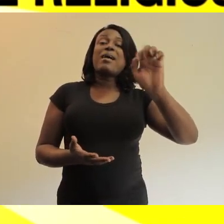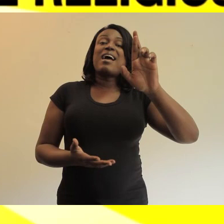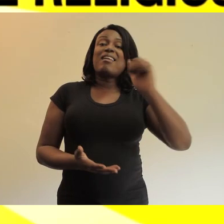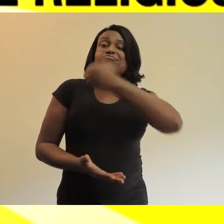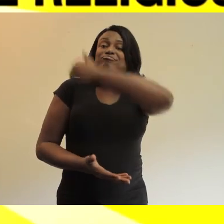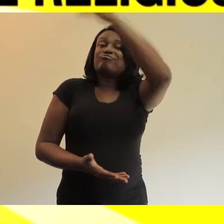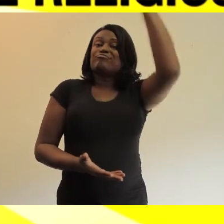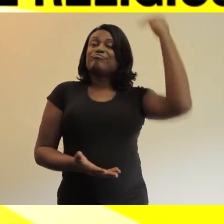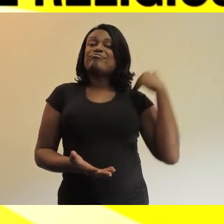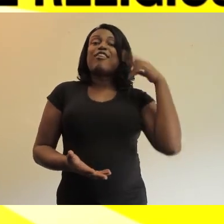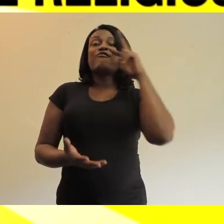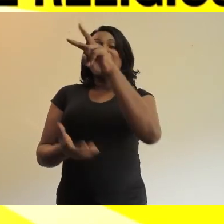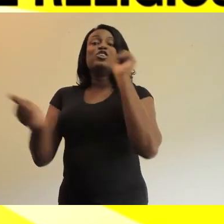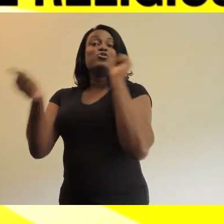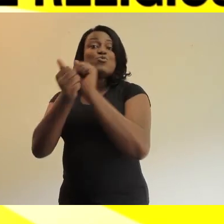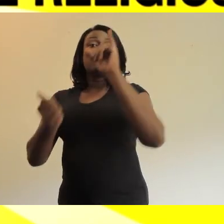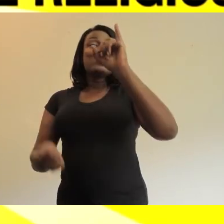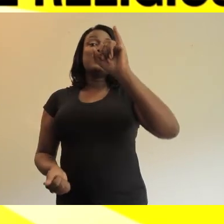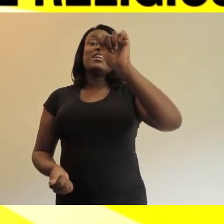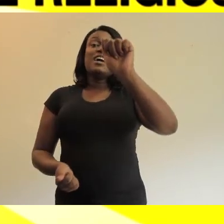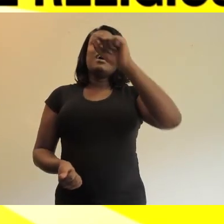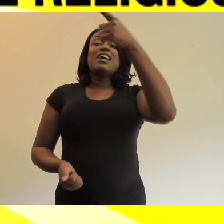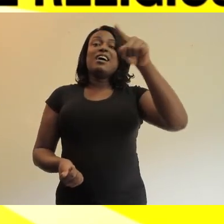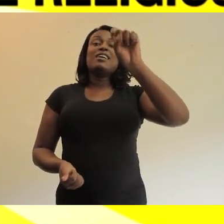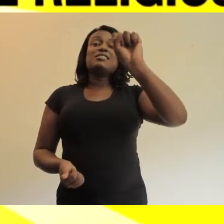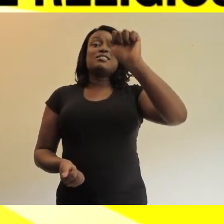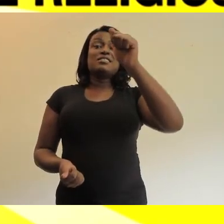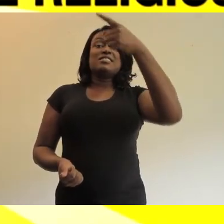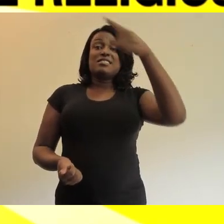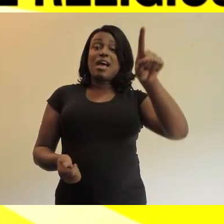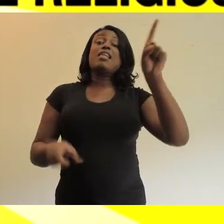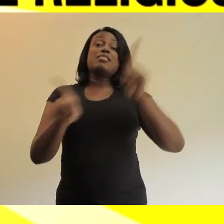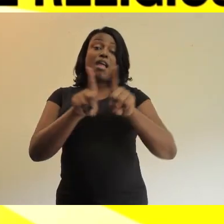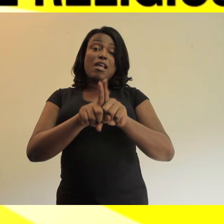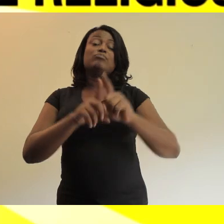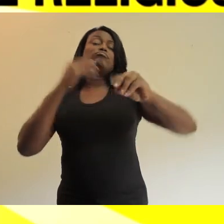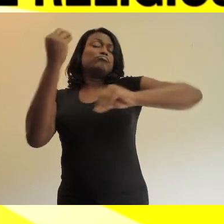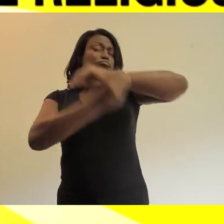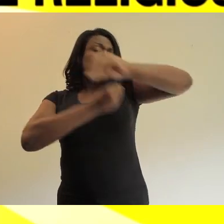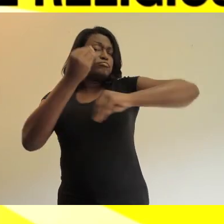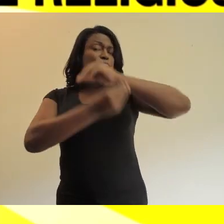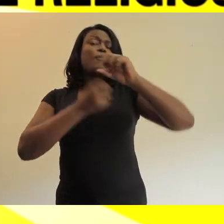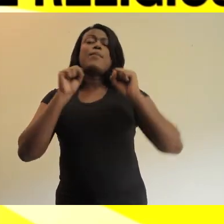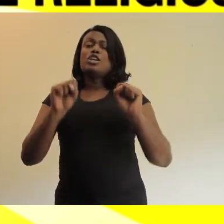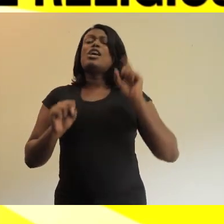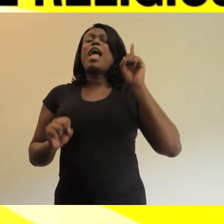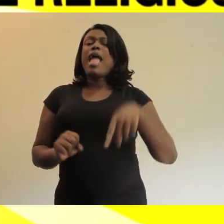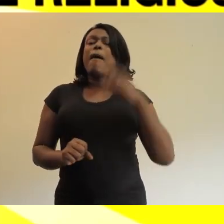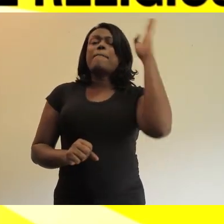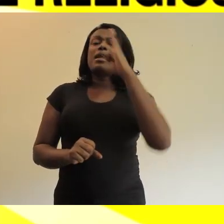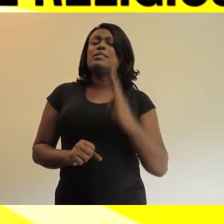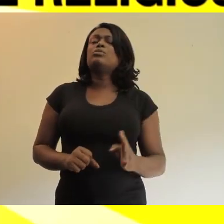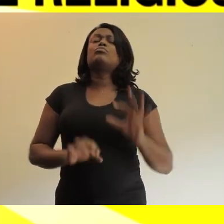elementos da cultura indígena com elementos do catolicismo e essa é a riqueza multicultural do Brasil as múltiplas